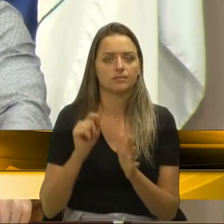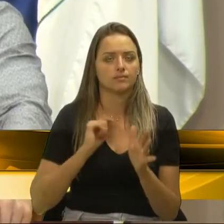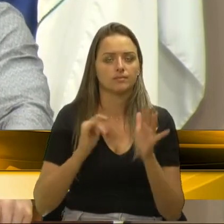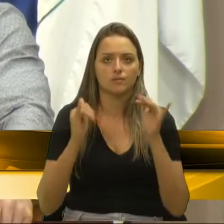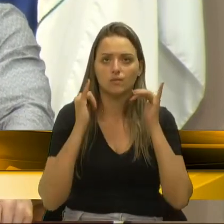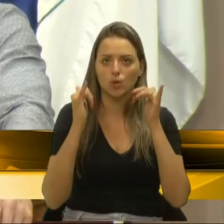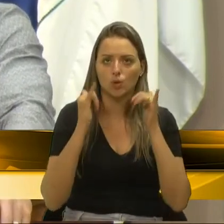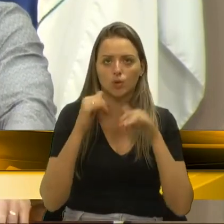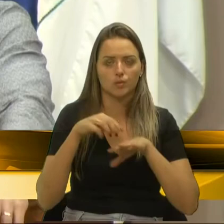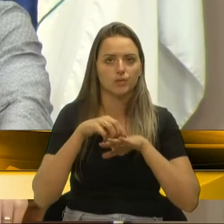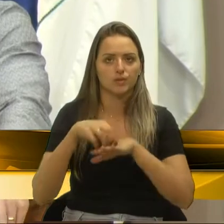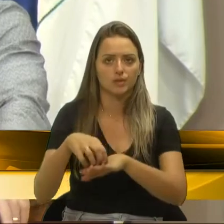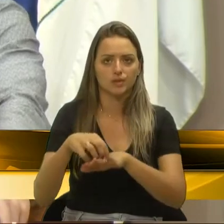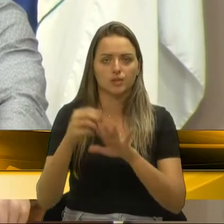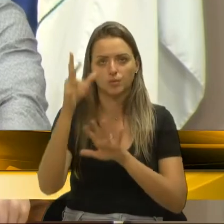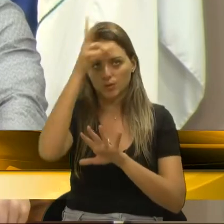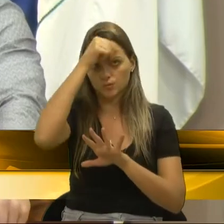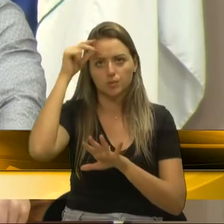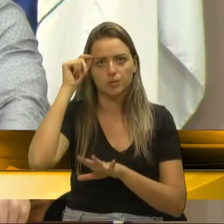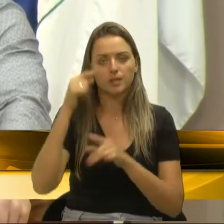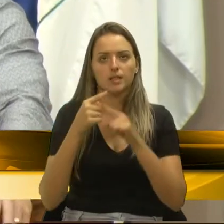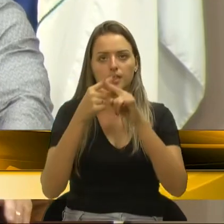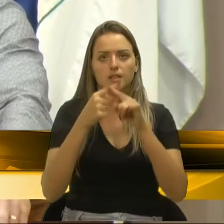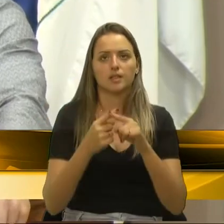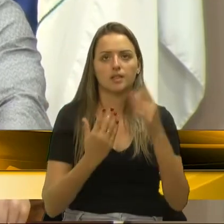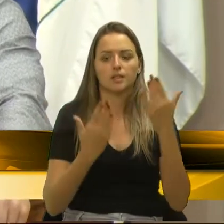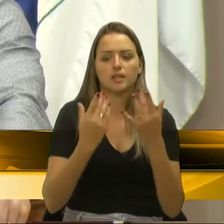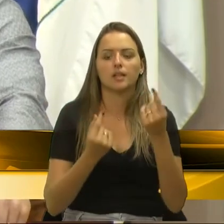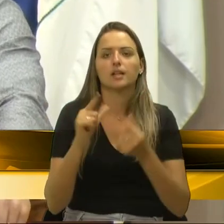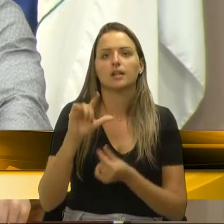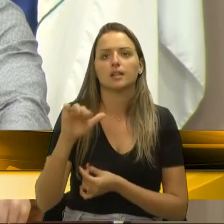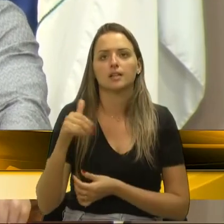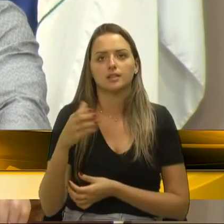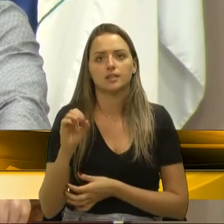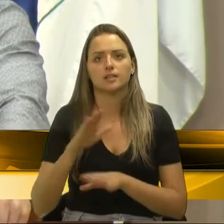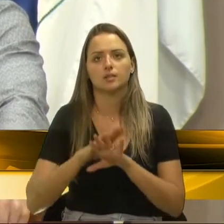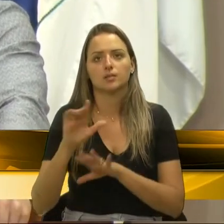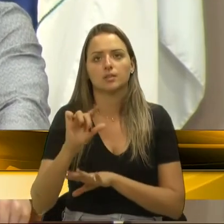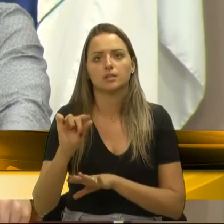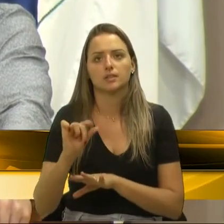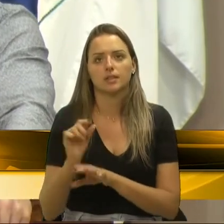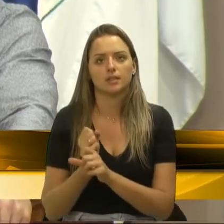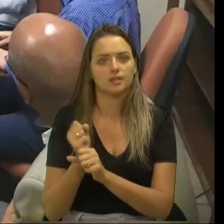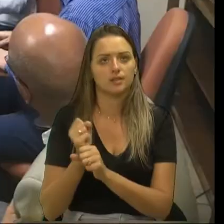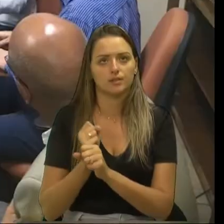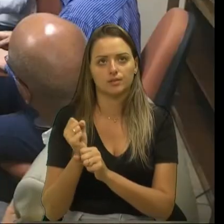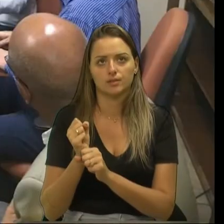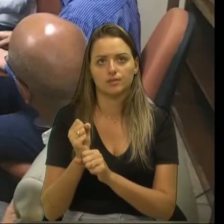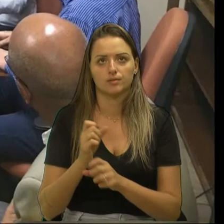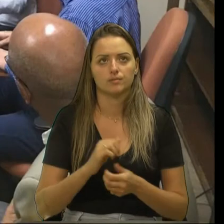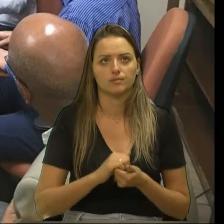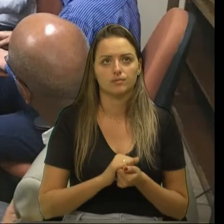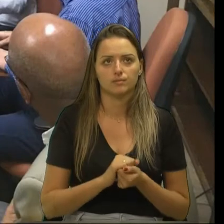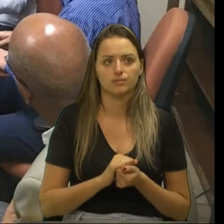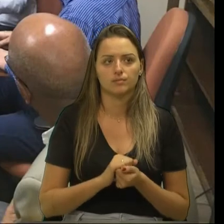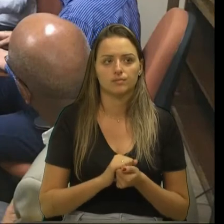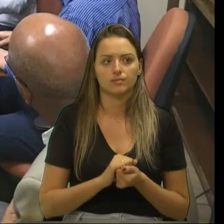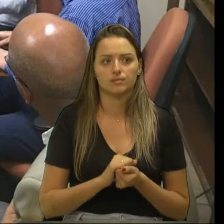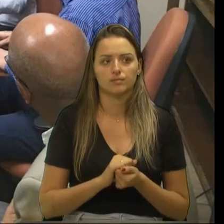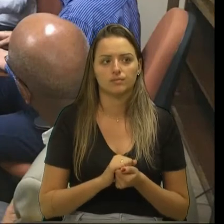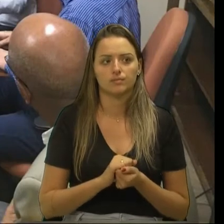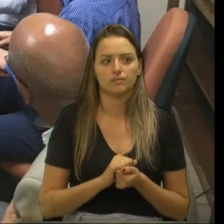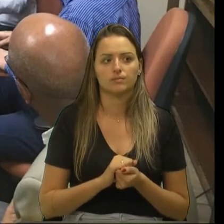e a licitação dos próximos 10 anos. Na quinta-feira, então, à tarde, recebemos no meu